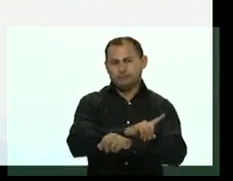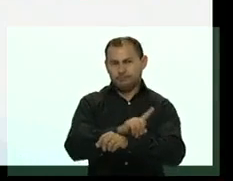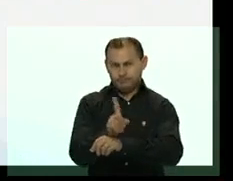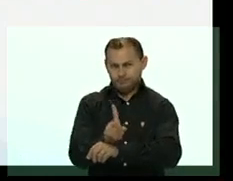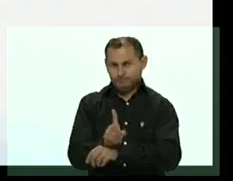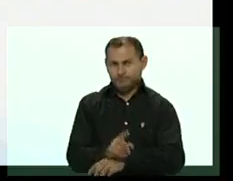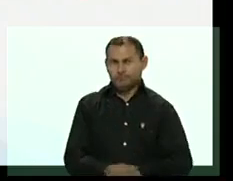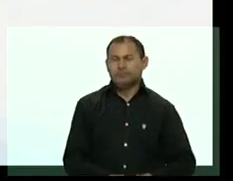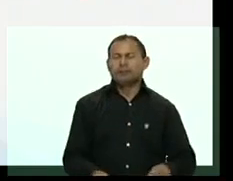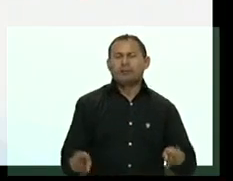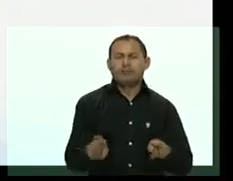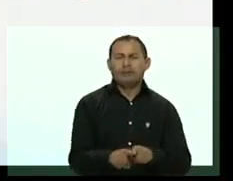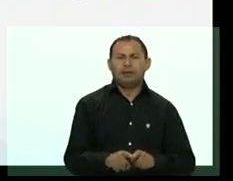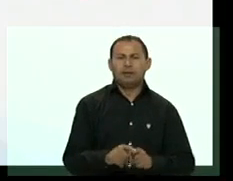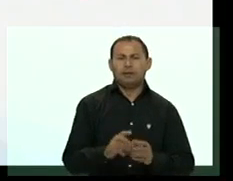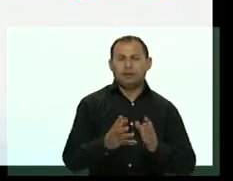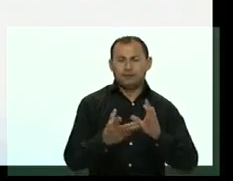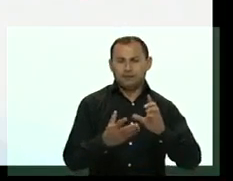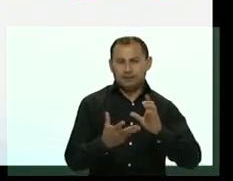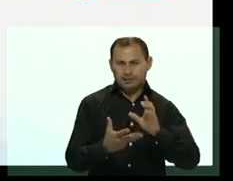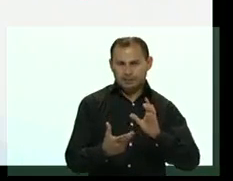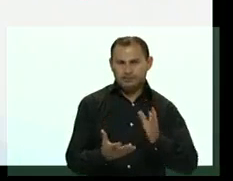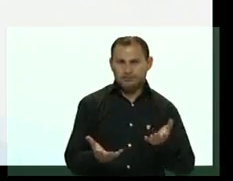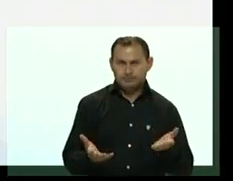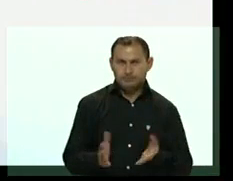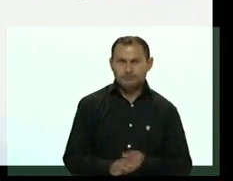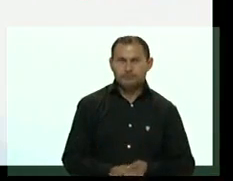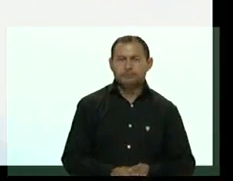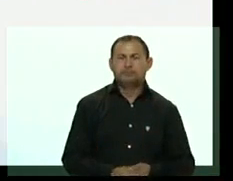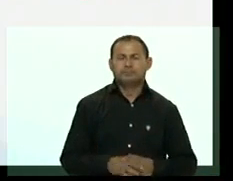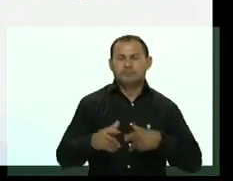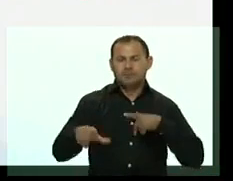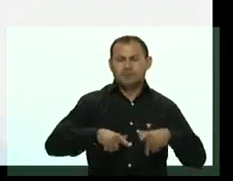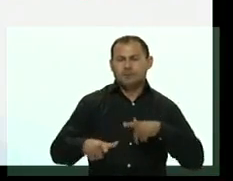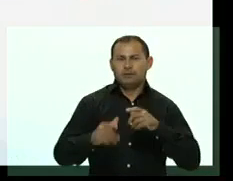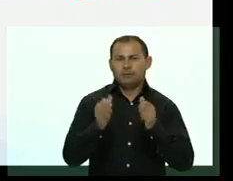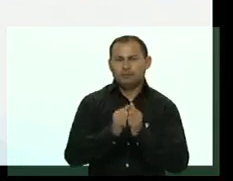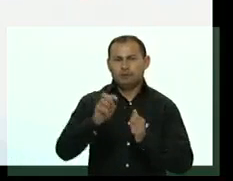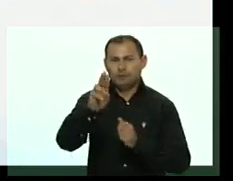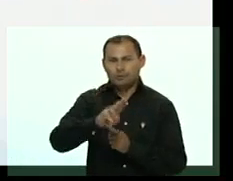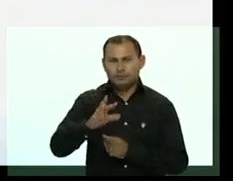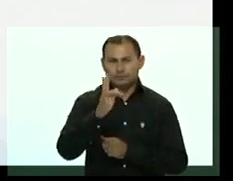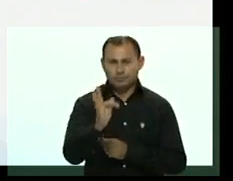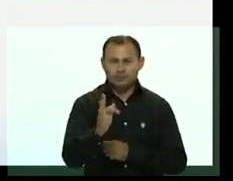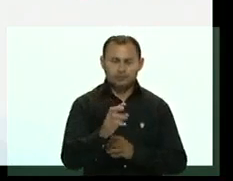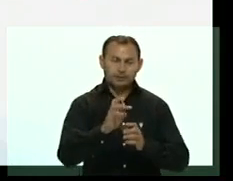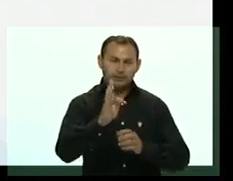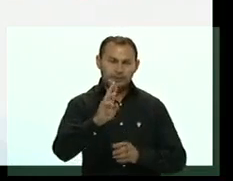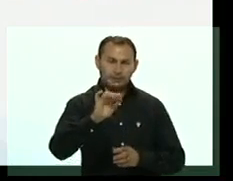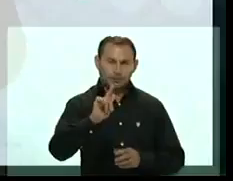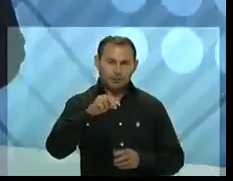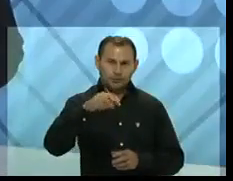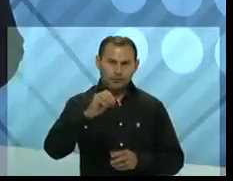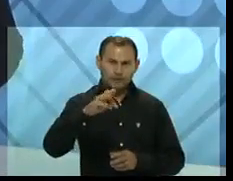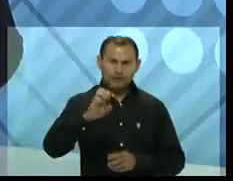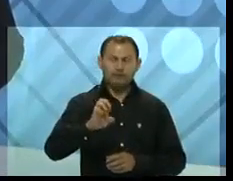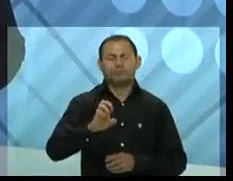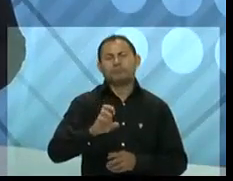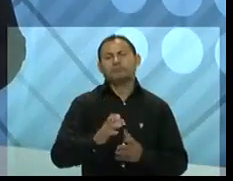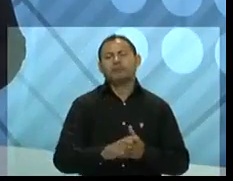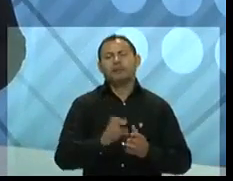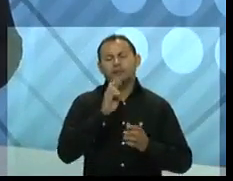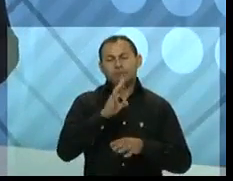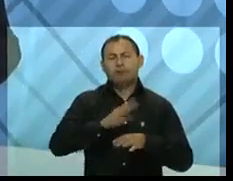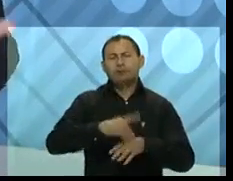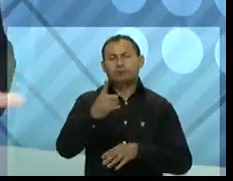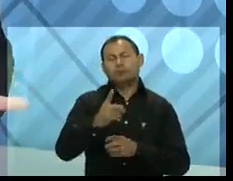velocidade e da aceleração. Então, trabalhando aí, utilizando as funções trigonométricas, nós resolvemos mais uma